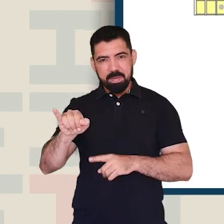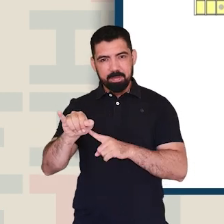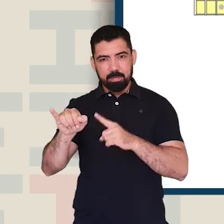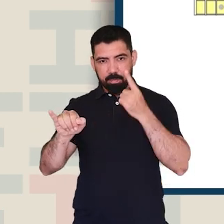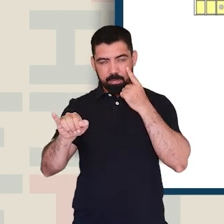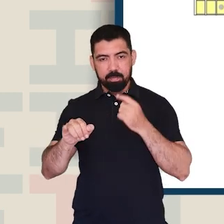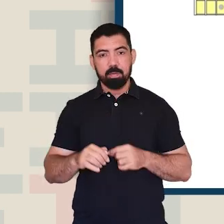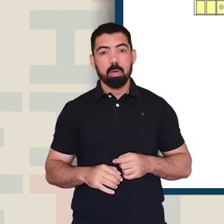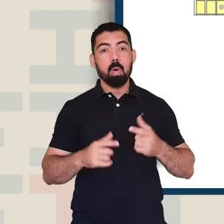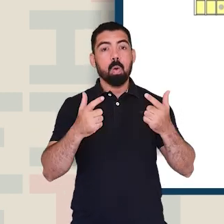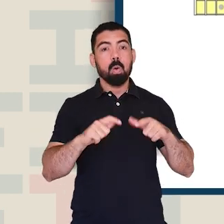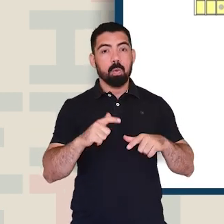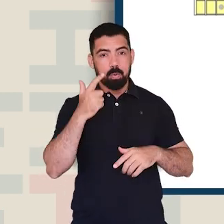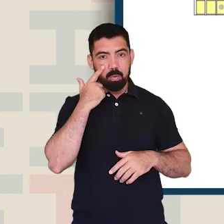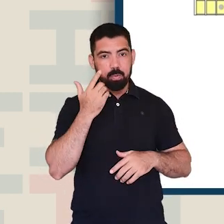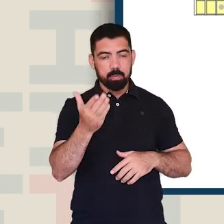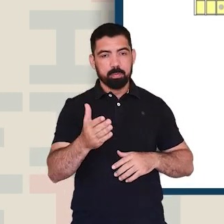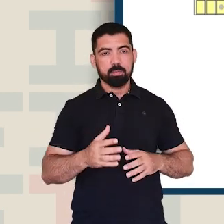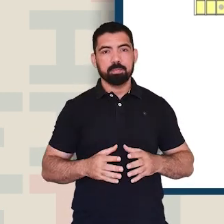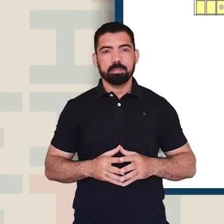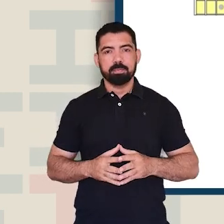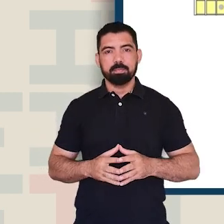ó. Né?